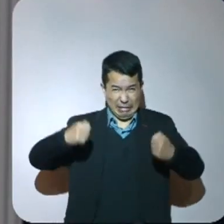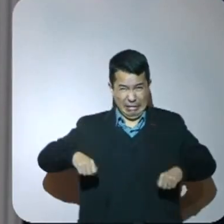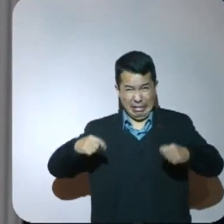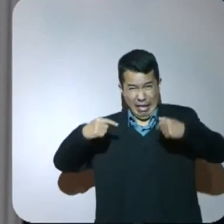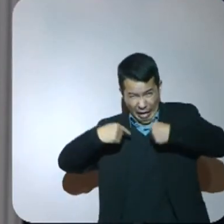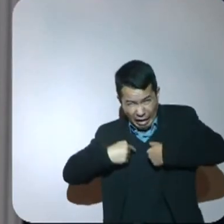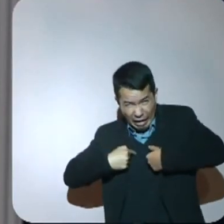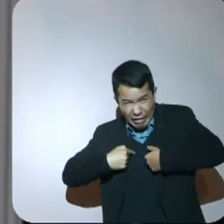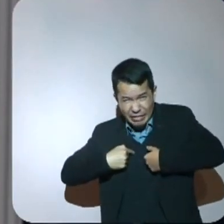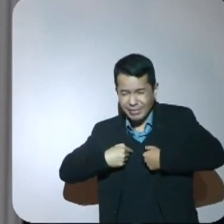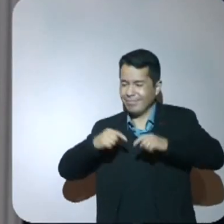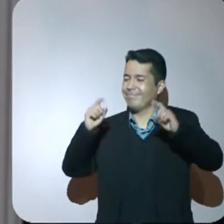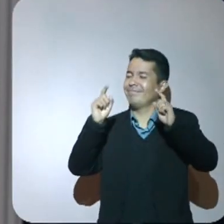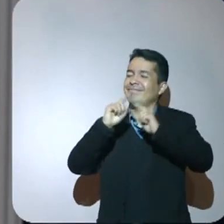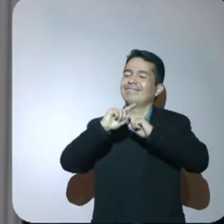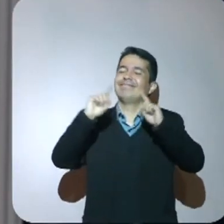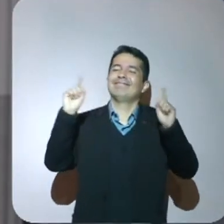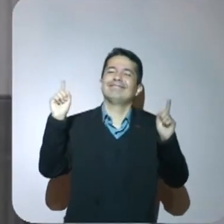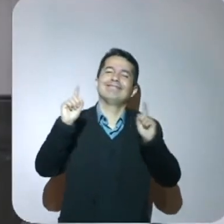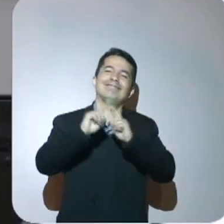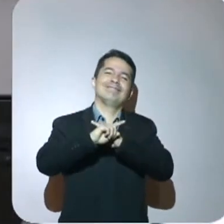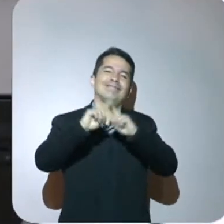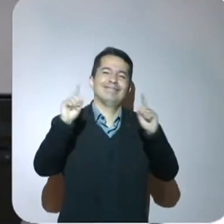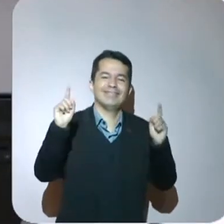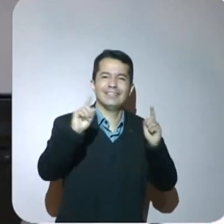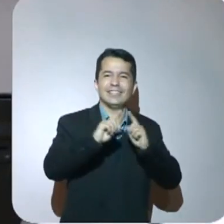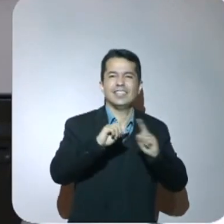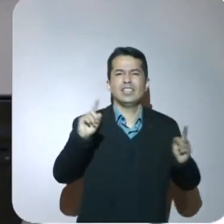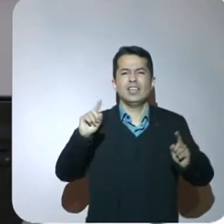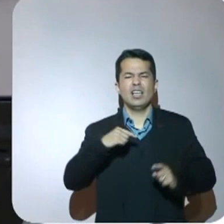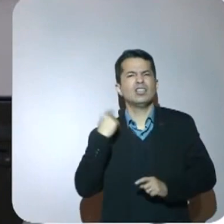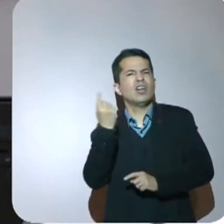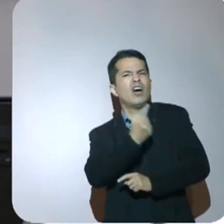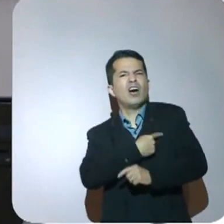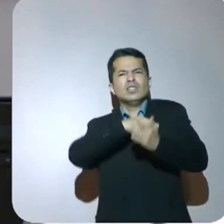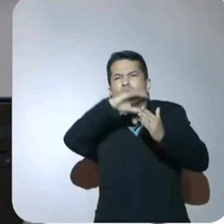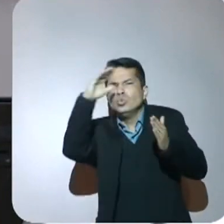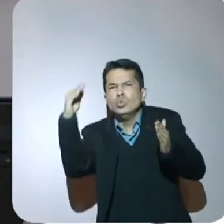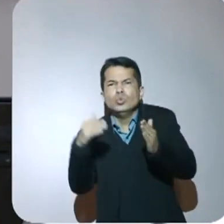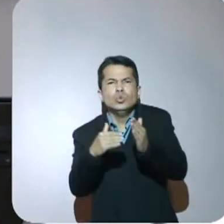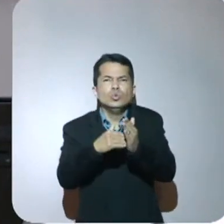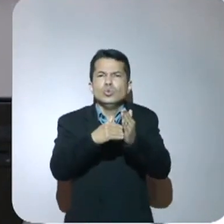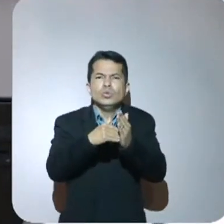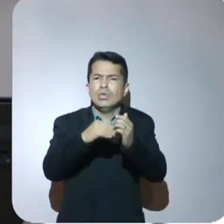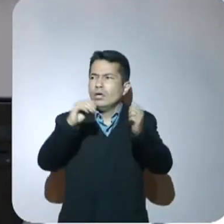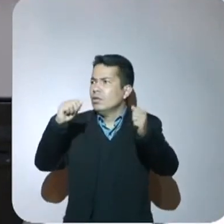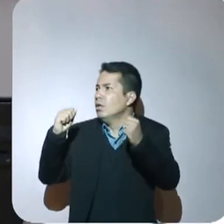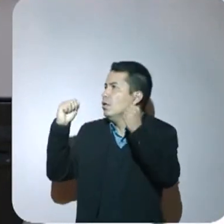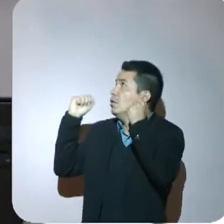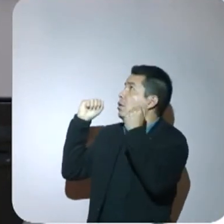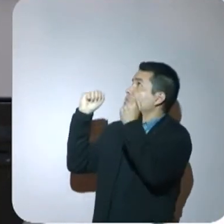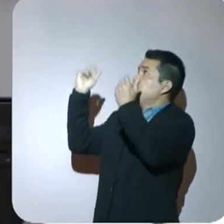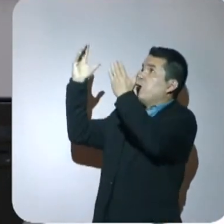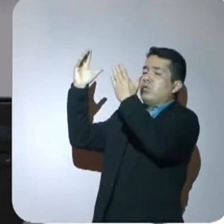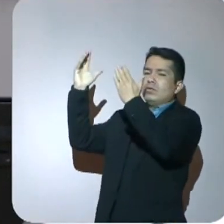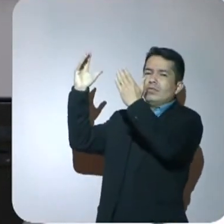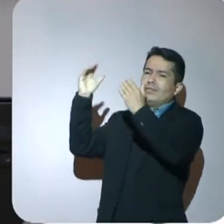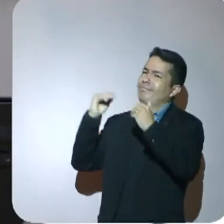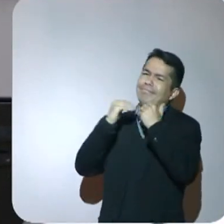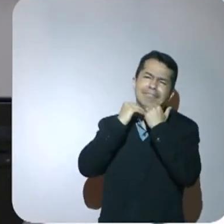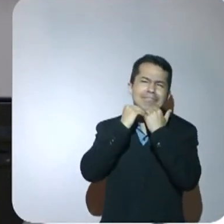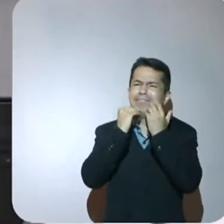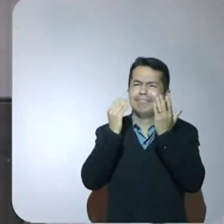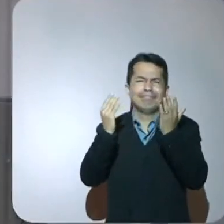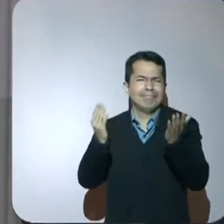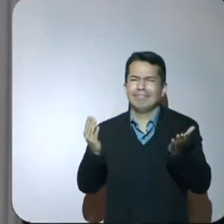dependente de um homem mortal. Nada que possamos dar-te